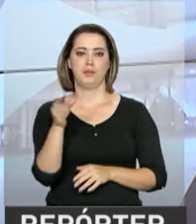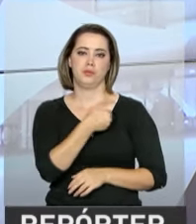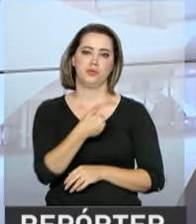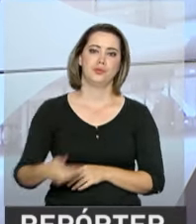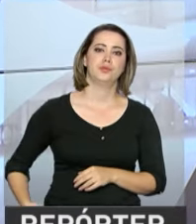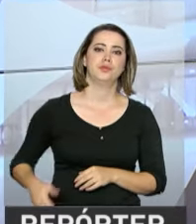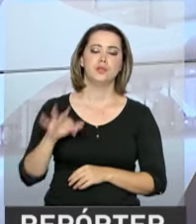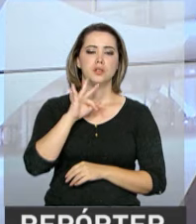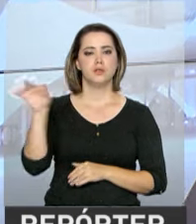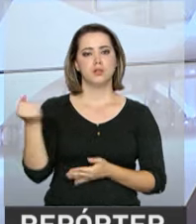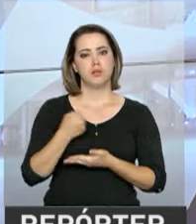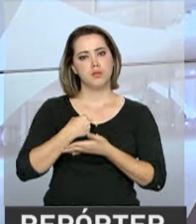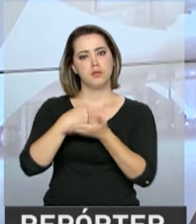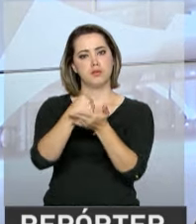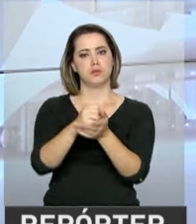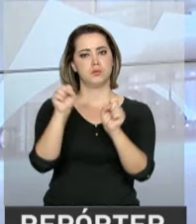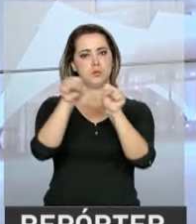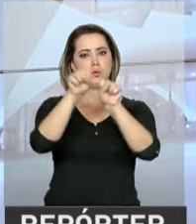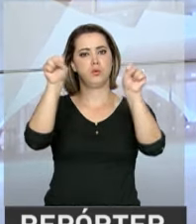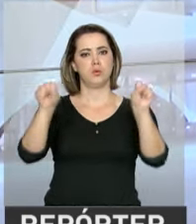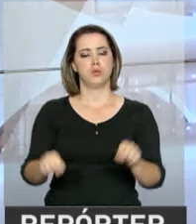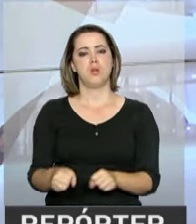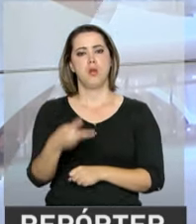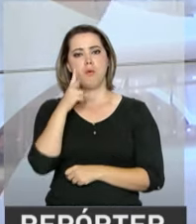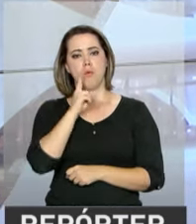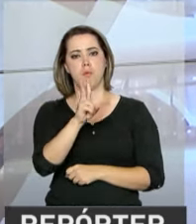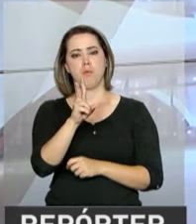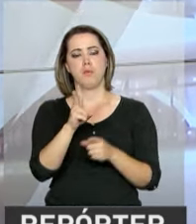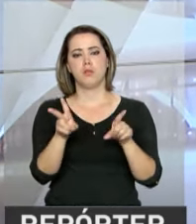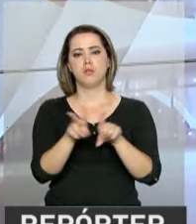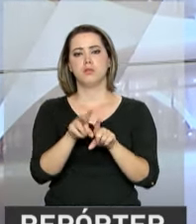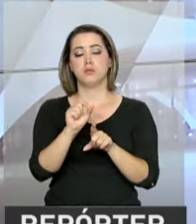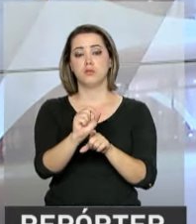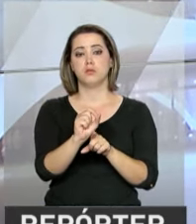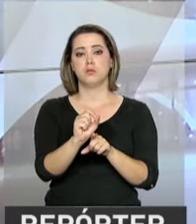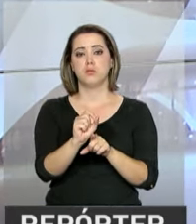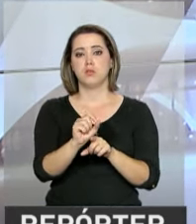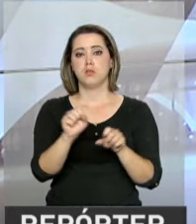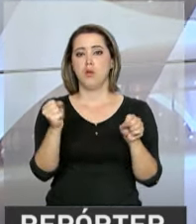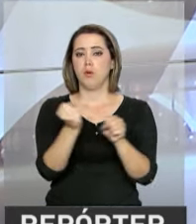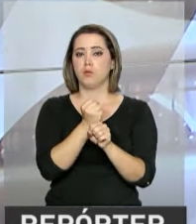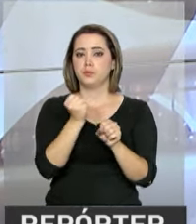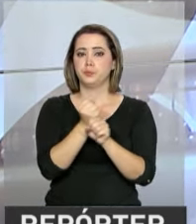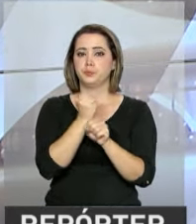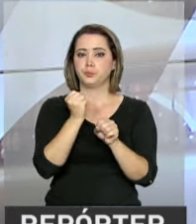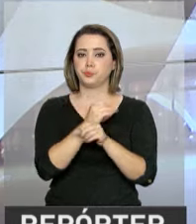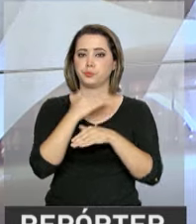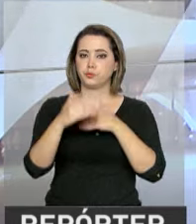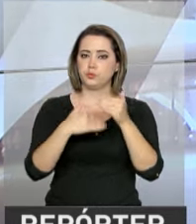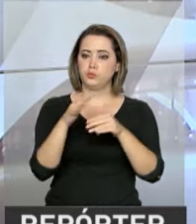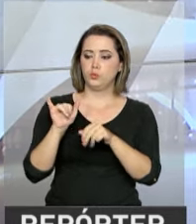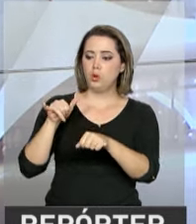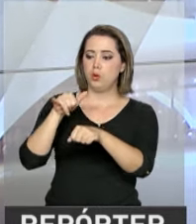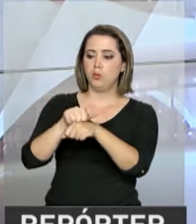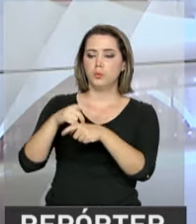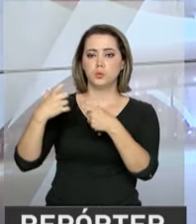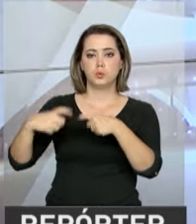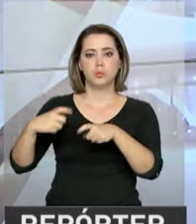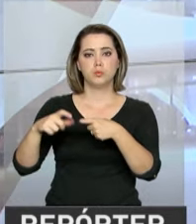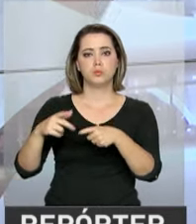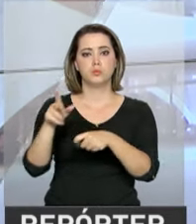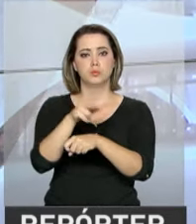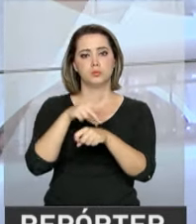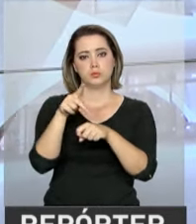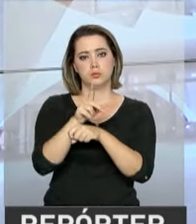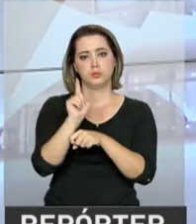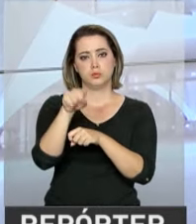governo federal vai disponibilizar um sistema para consulta pública da infraestrutura, operação e desempenho dos aeroportos do